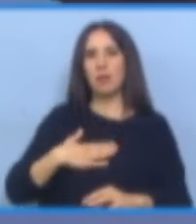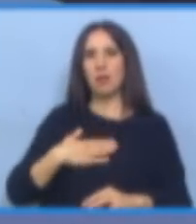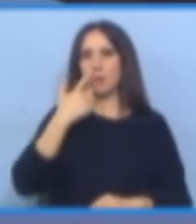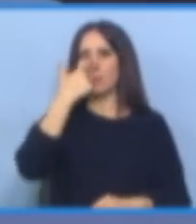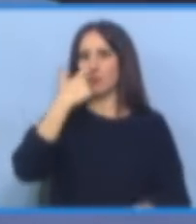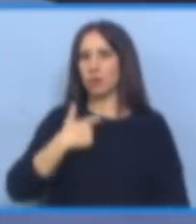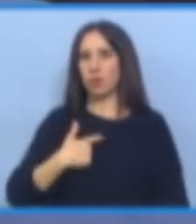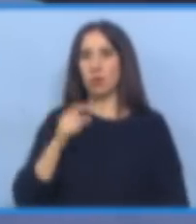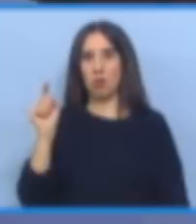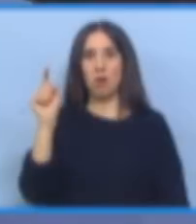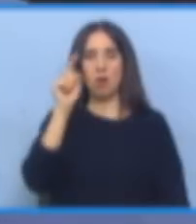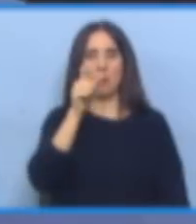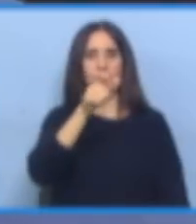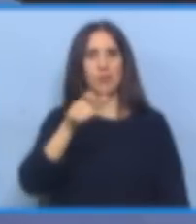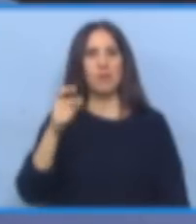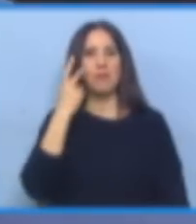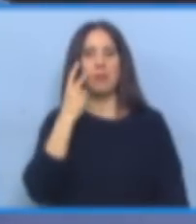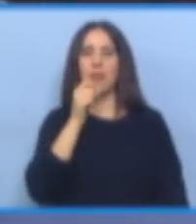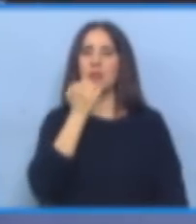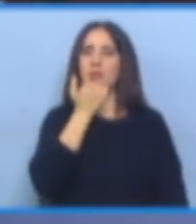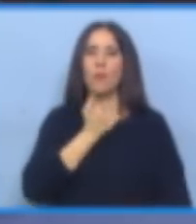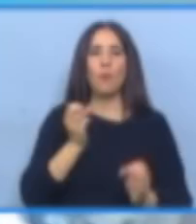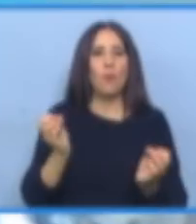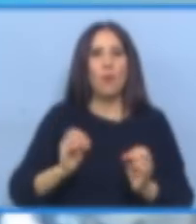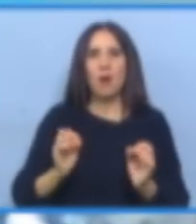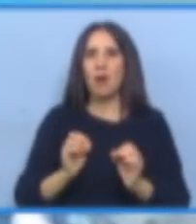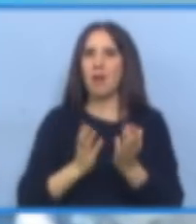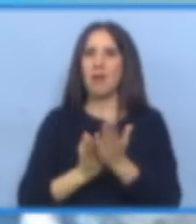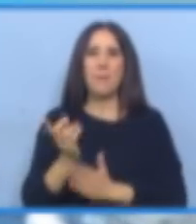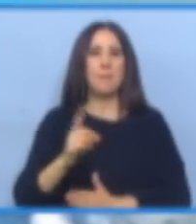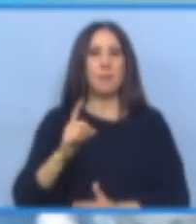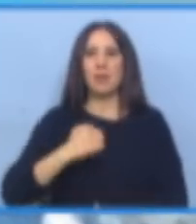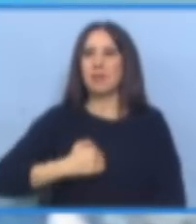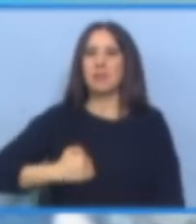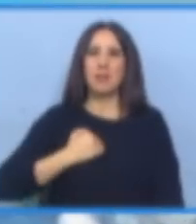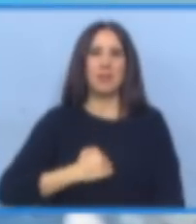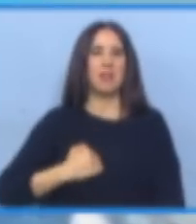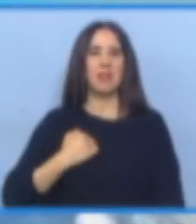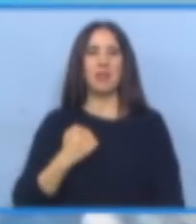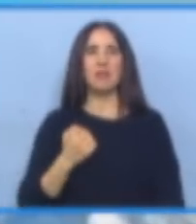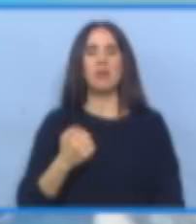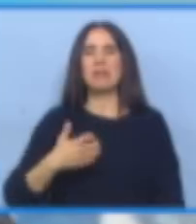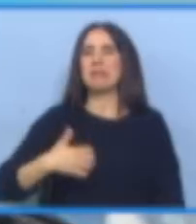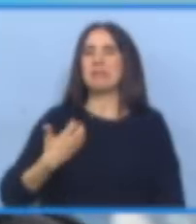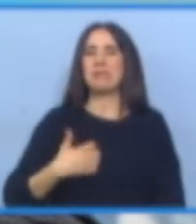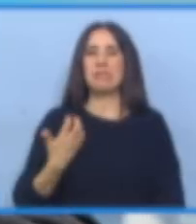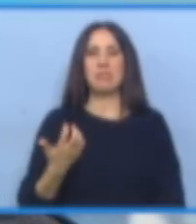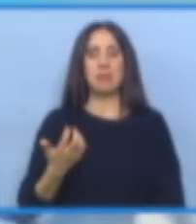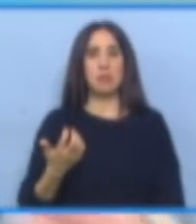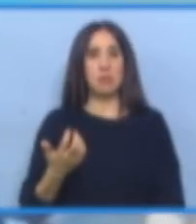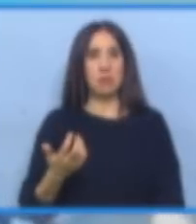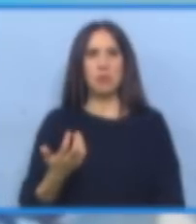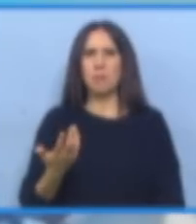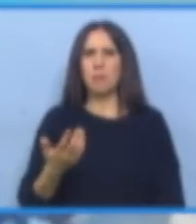e existem pessoas assim, vivam sempre insatisfeitas, zangadas, queixosas. Podem ter